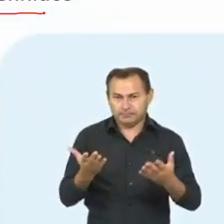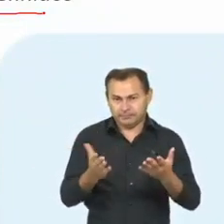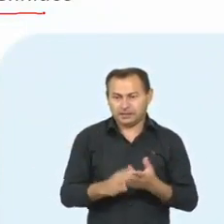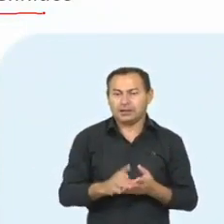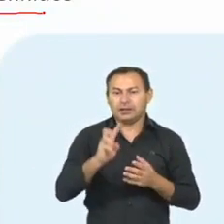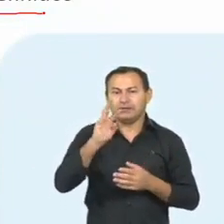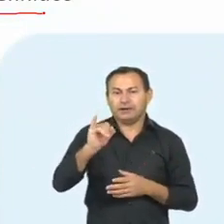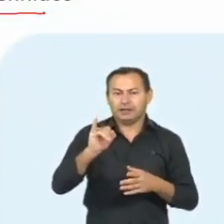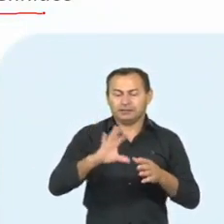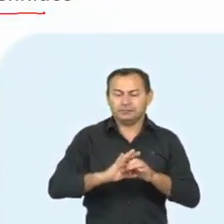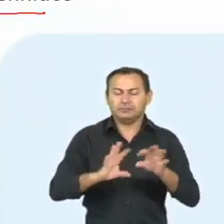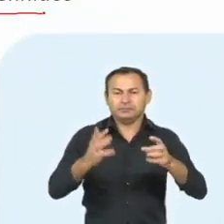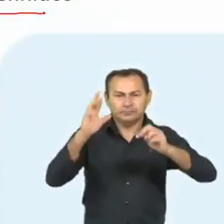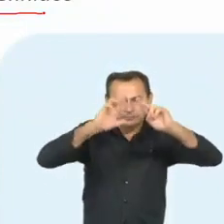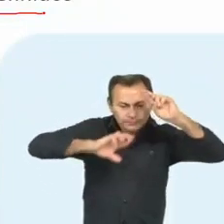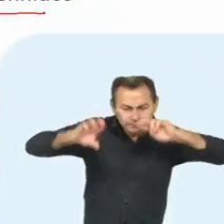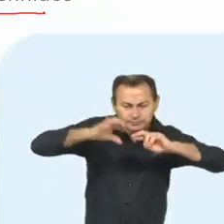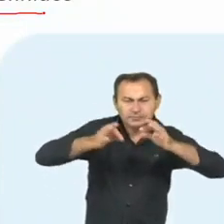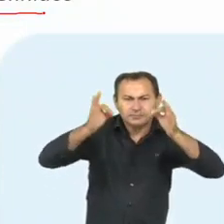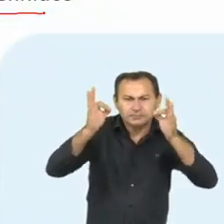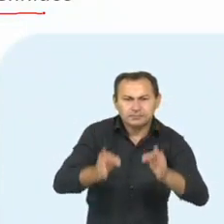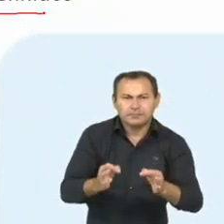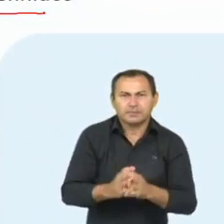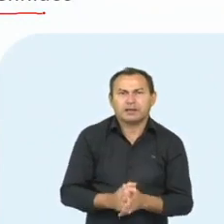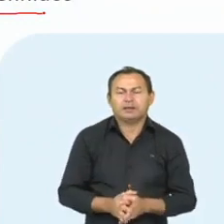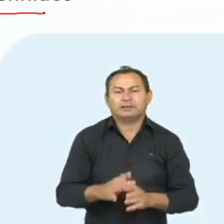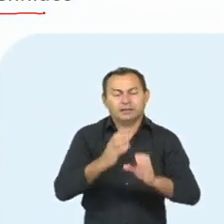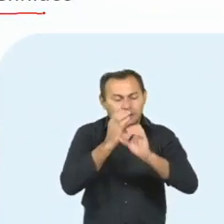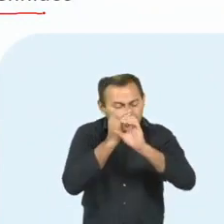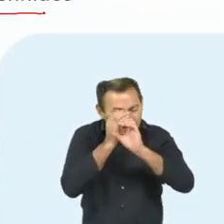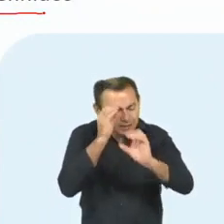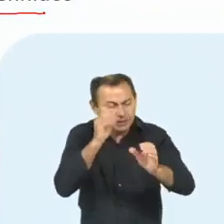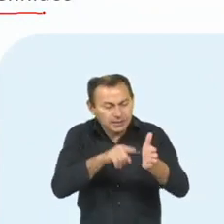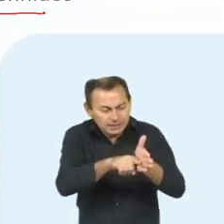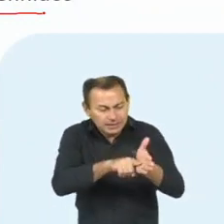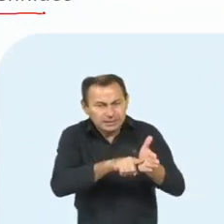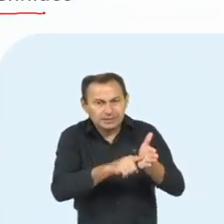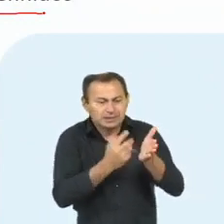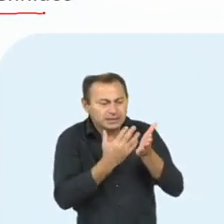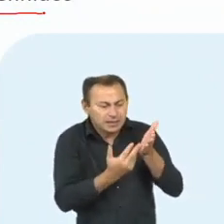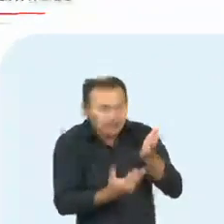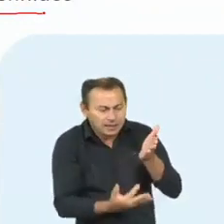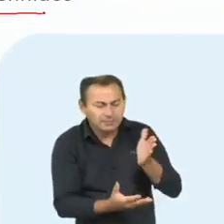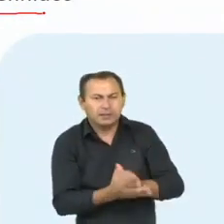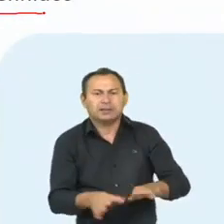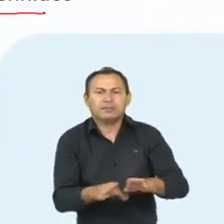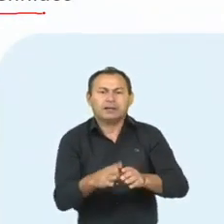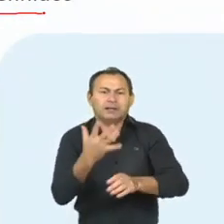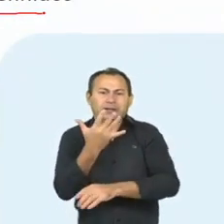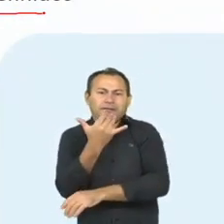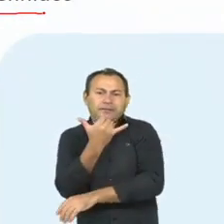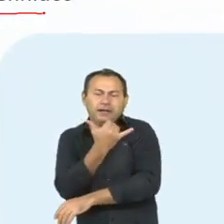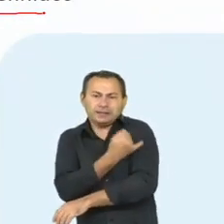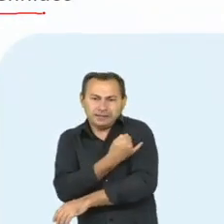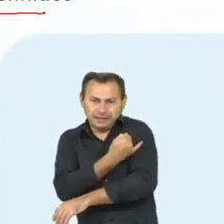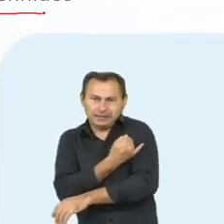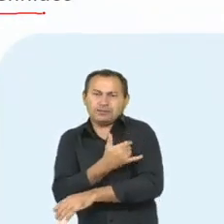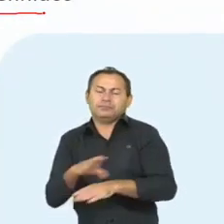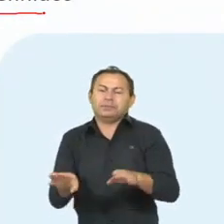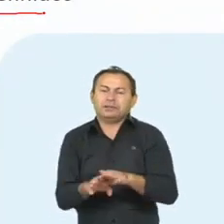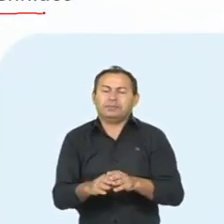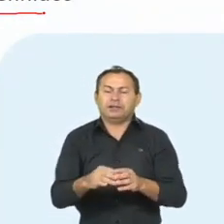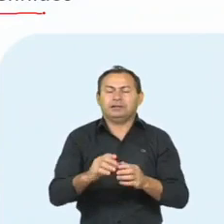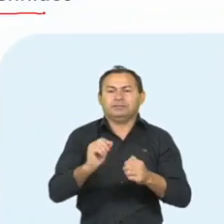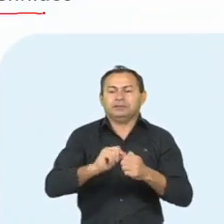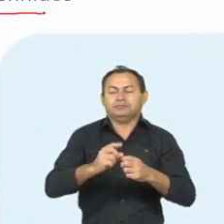ele vai permitir avaliar a eficácia de exames preventivos, de vacina e ações